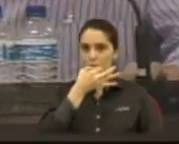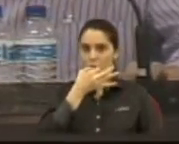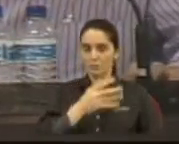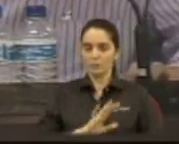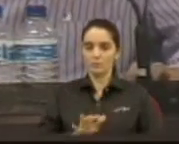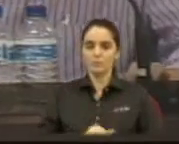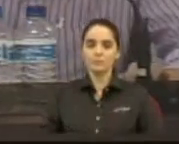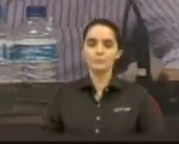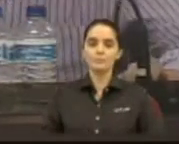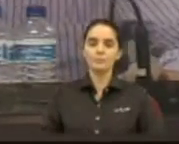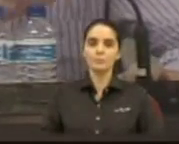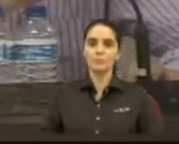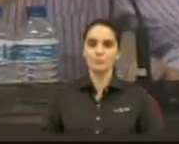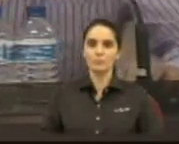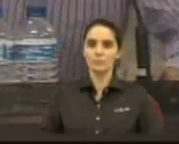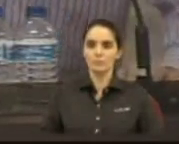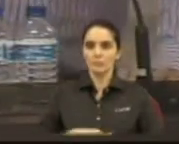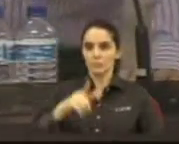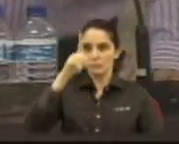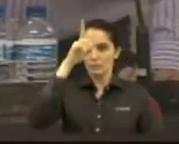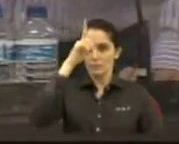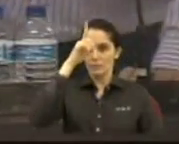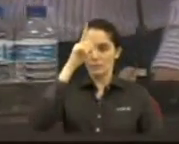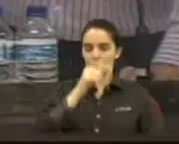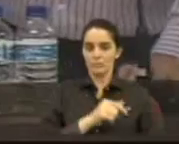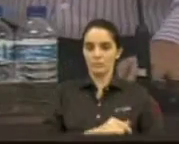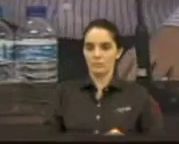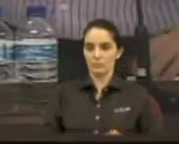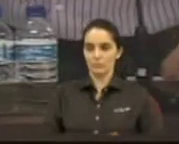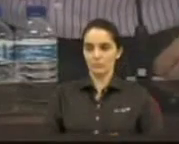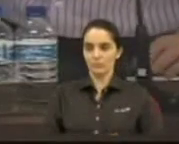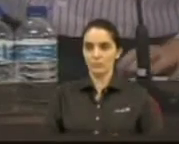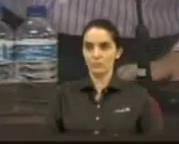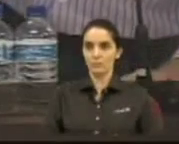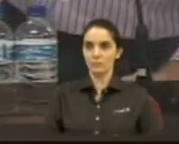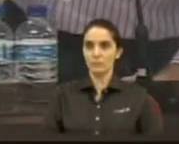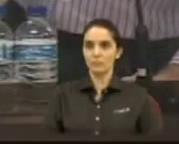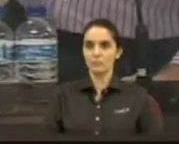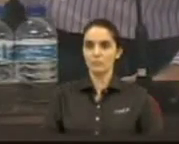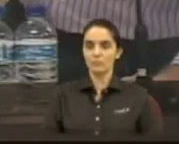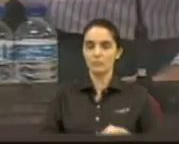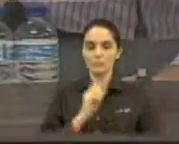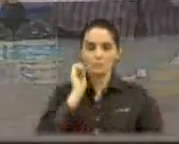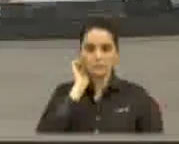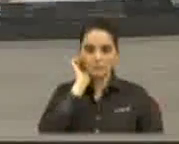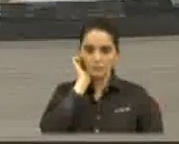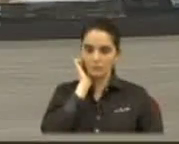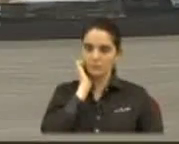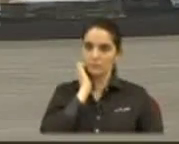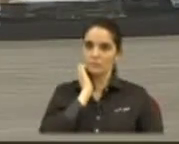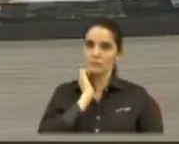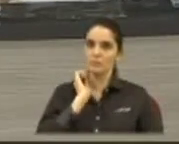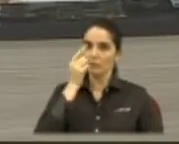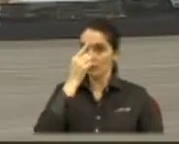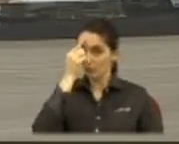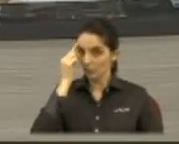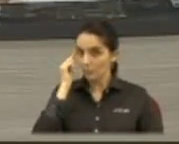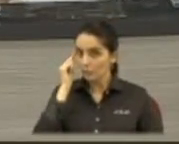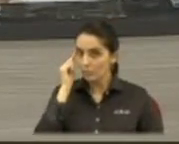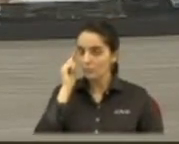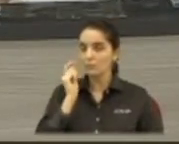discutir? Vereador Lemão. Senhor presidente, vereadores e vereadoras. Vereador Wilson,